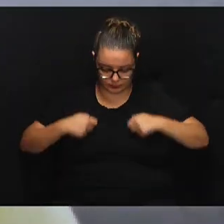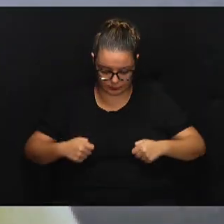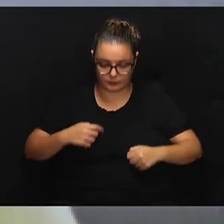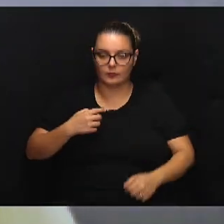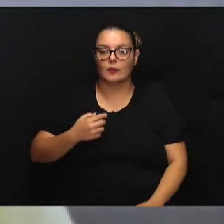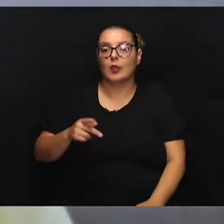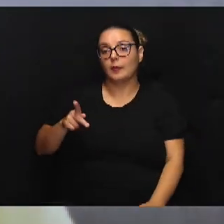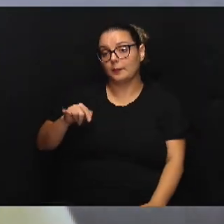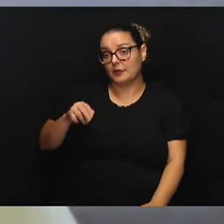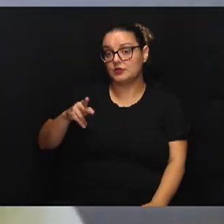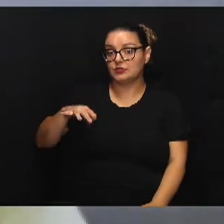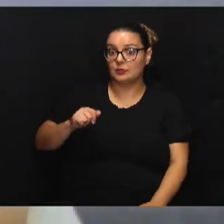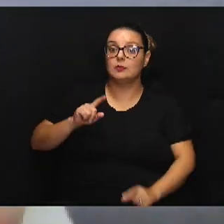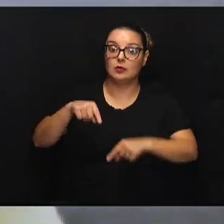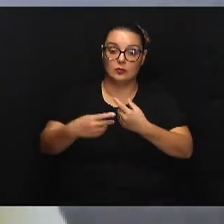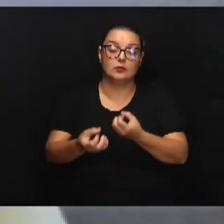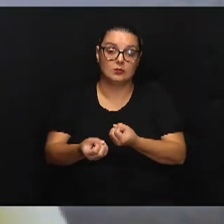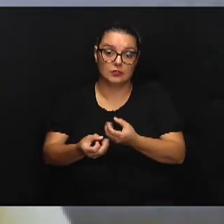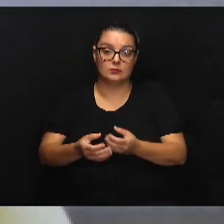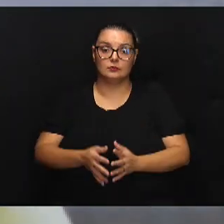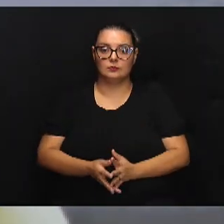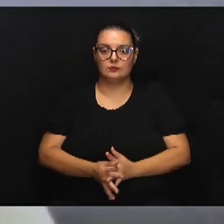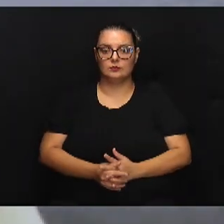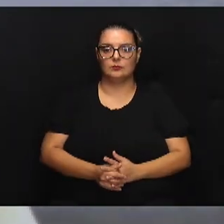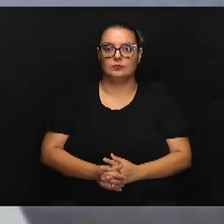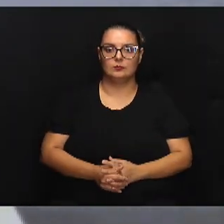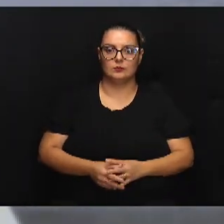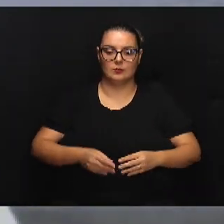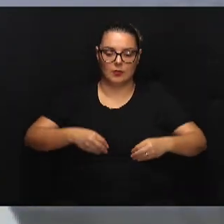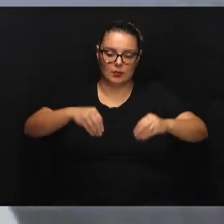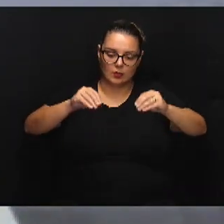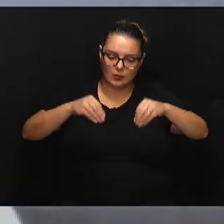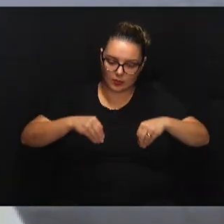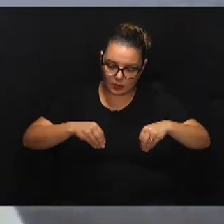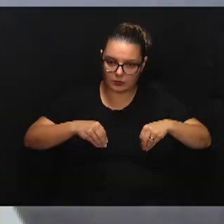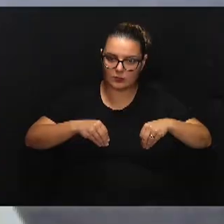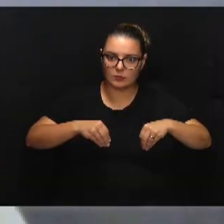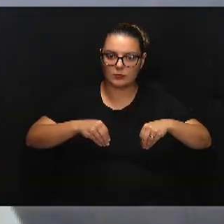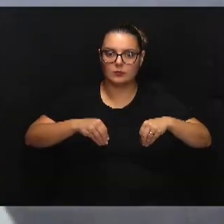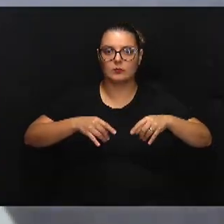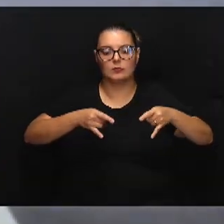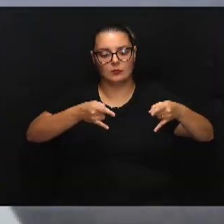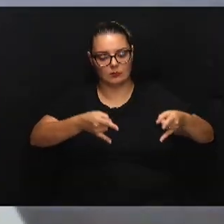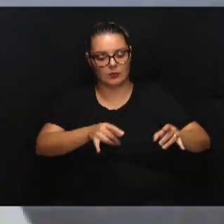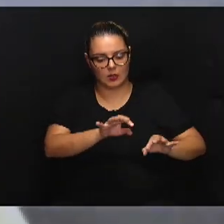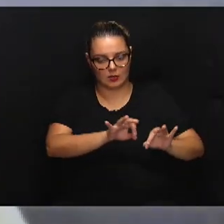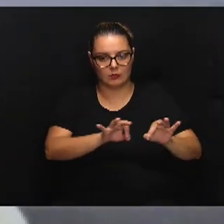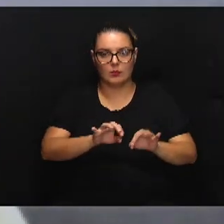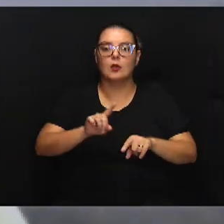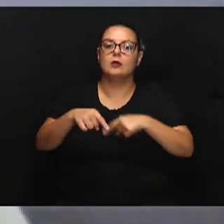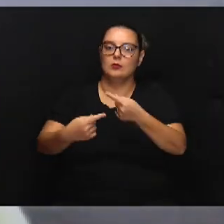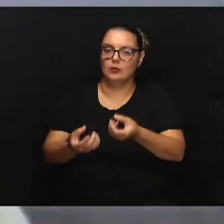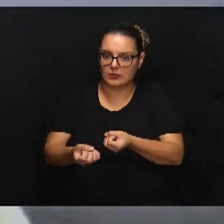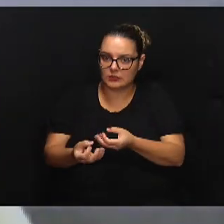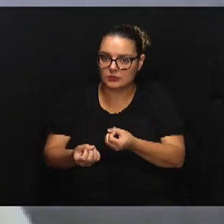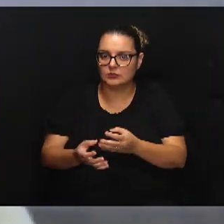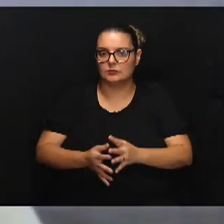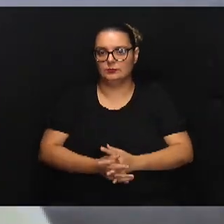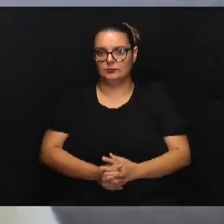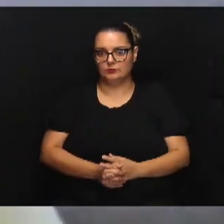outra informação. Um lençol no quarto, uma cama arrumada é outra